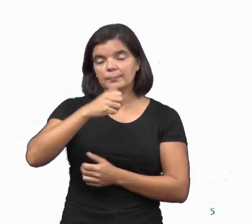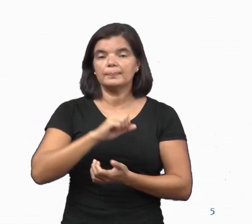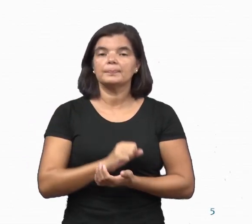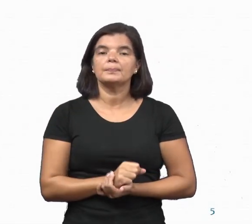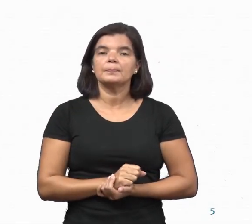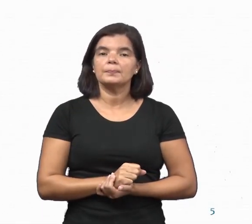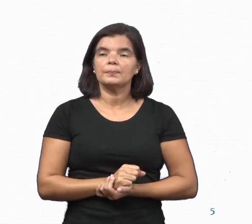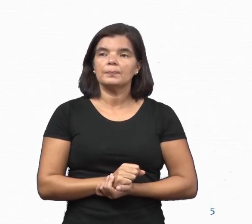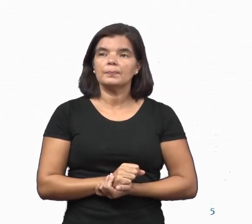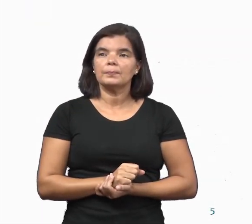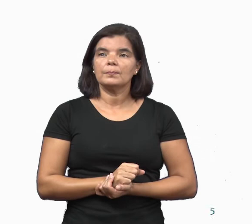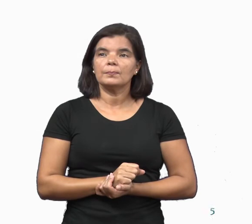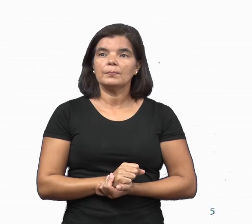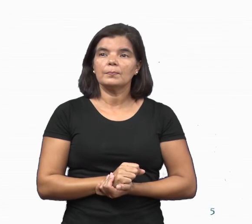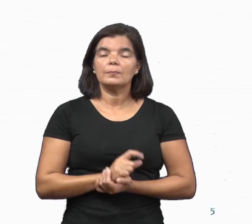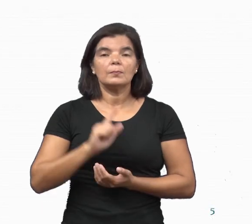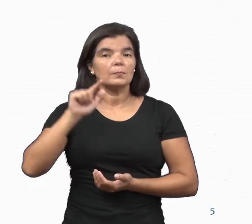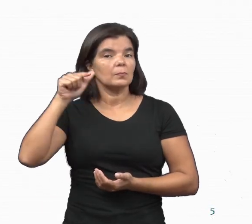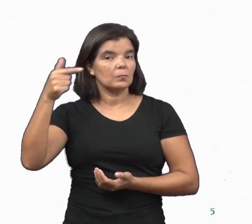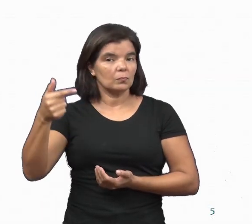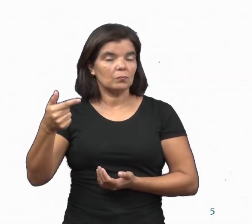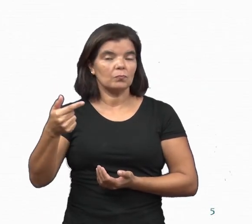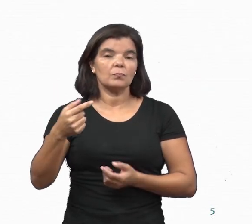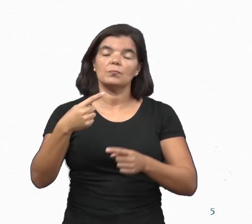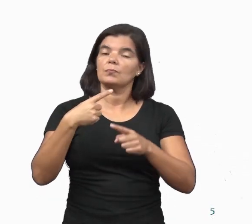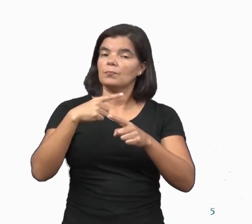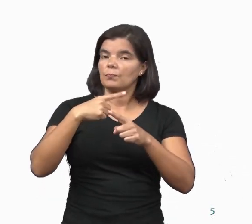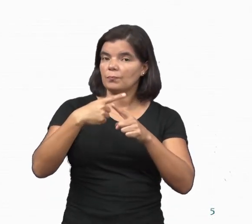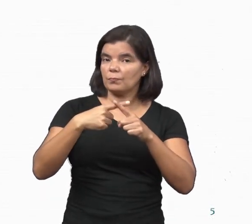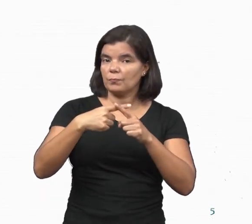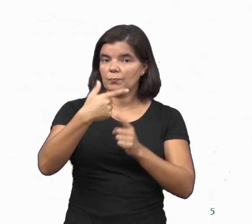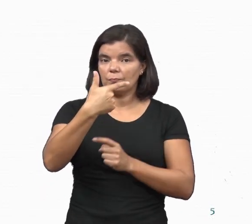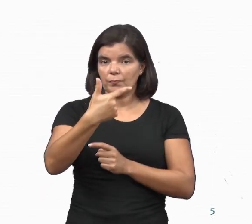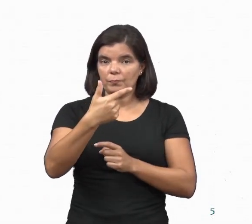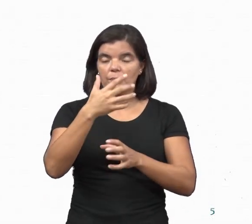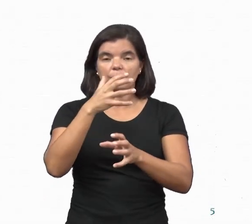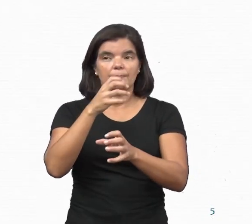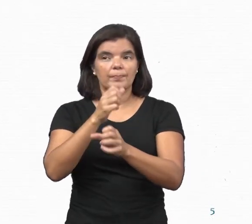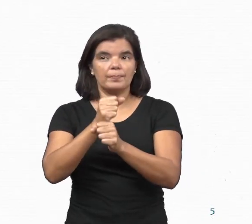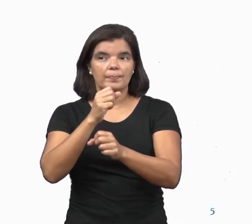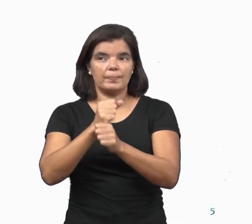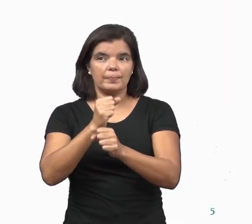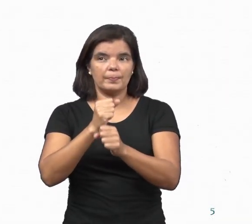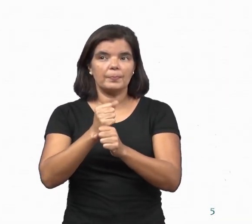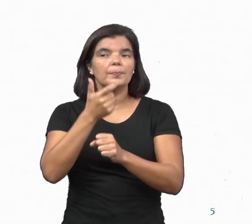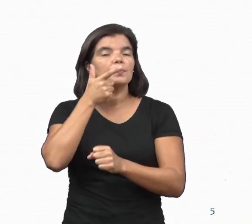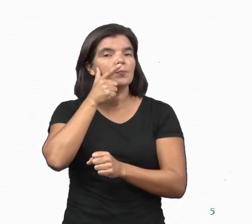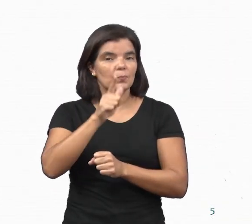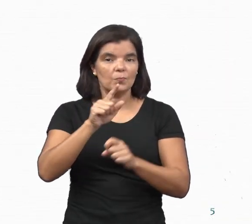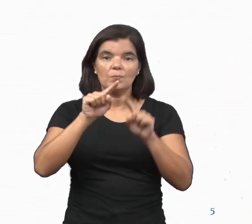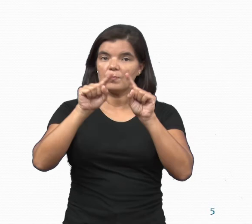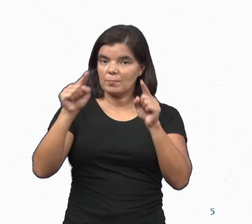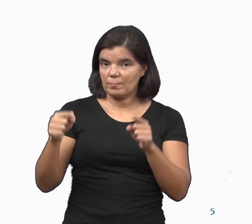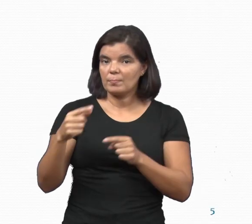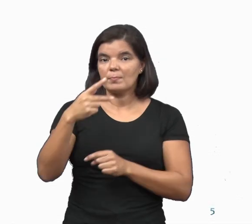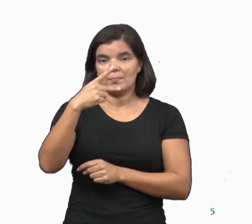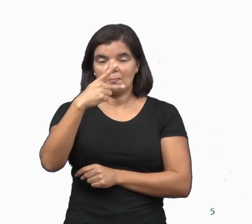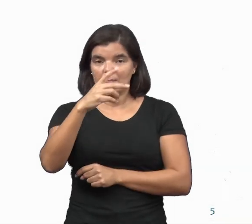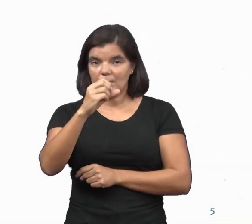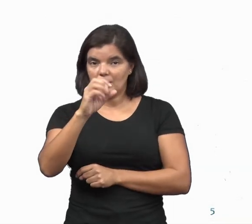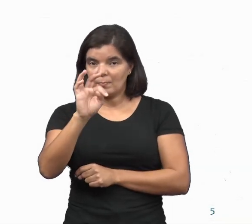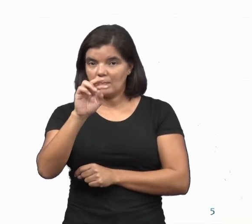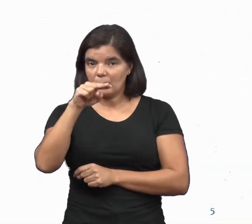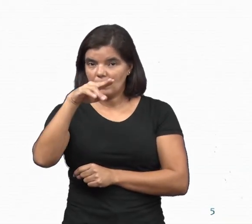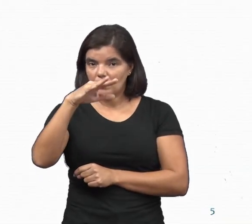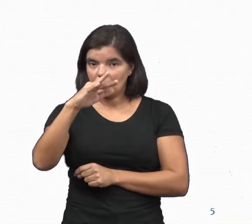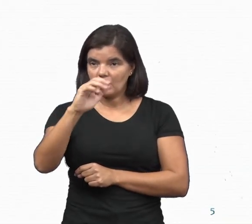né? E aí eu faço vezes 2, mais... Aqui eu consigo resolver essa potência. Fazer